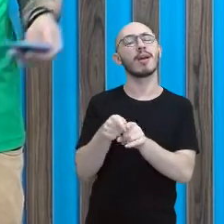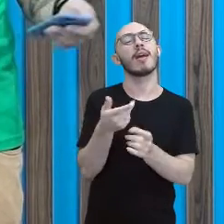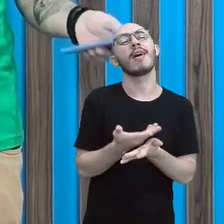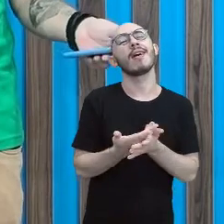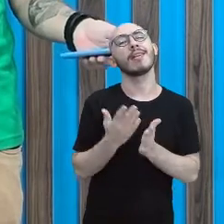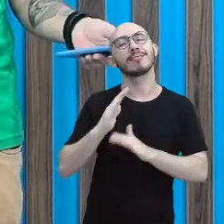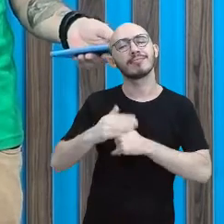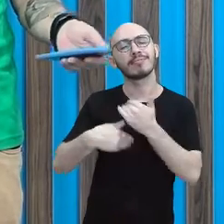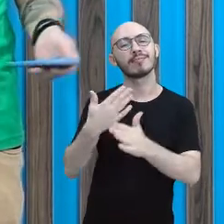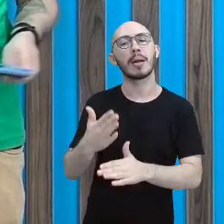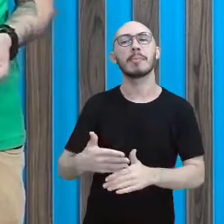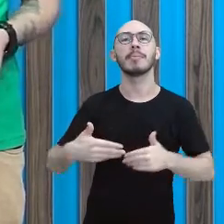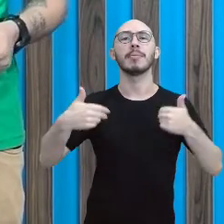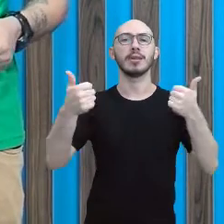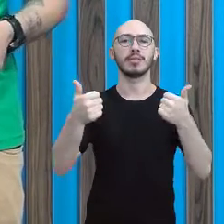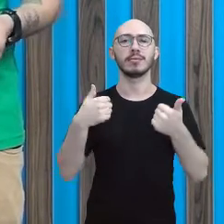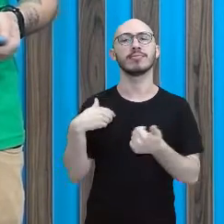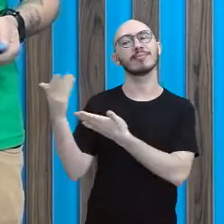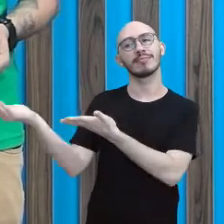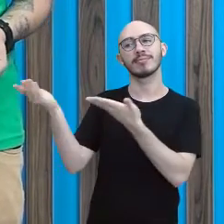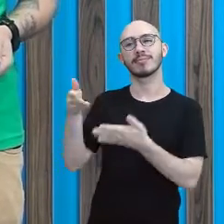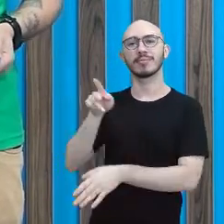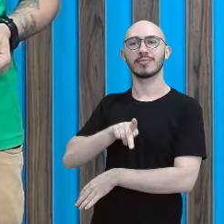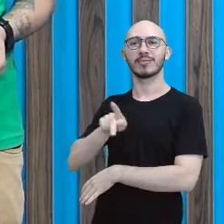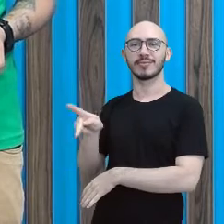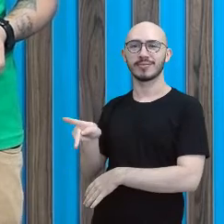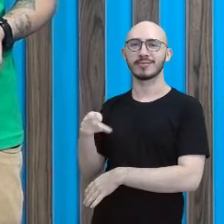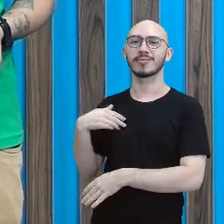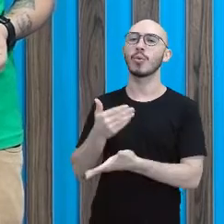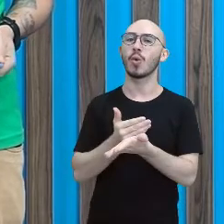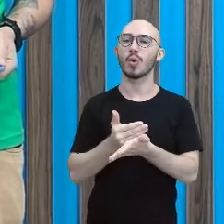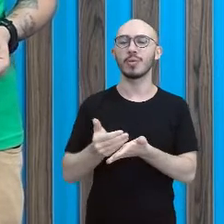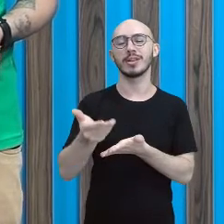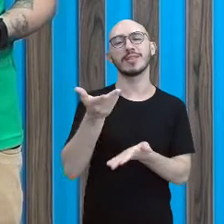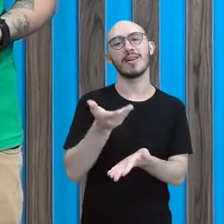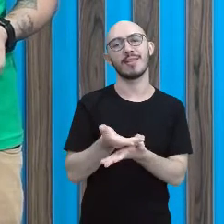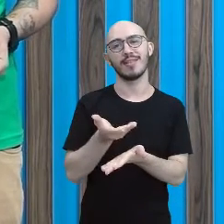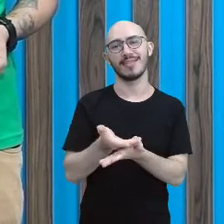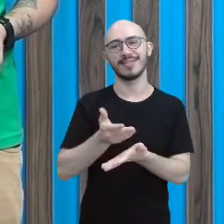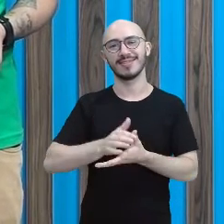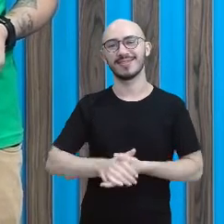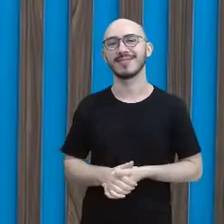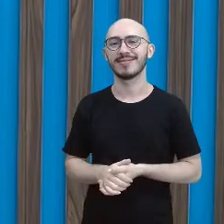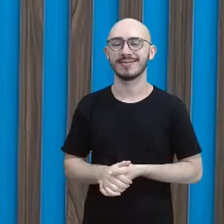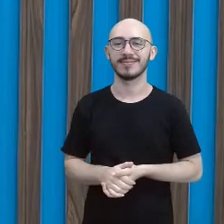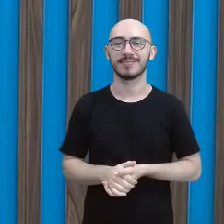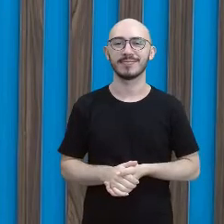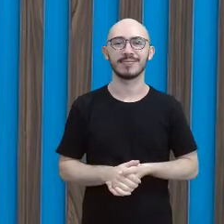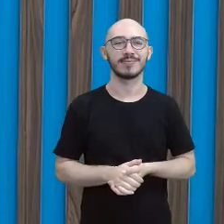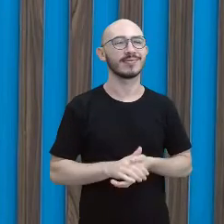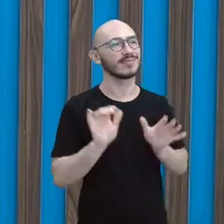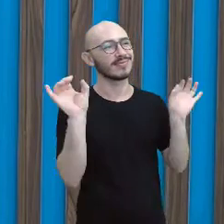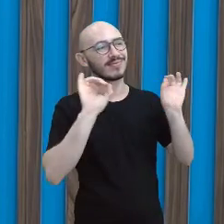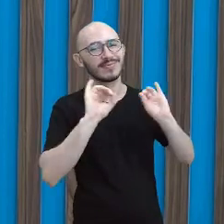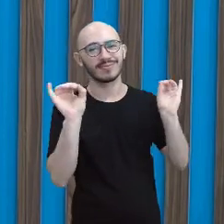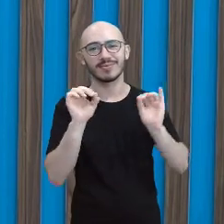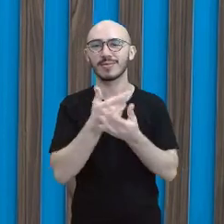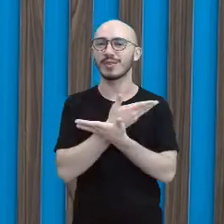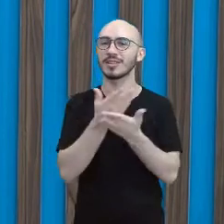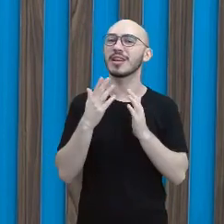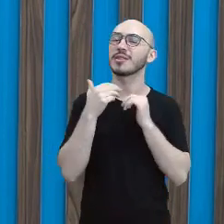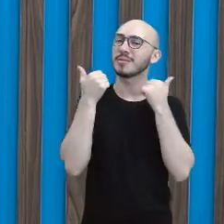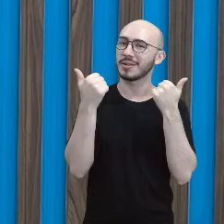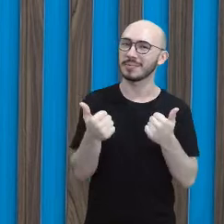bom? Vou passar para a professora Briane para ela fazer as considerações iniciais para a gente iniciar a aula. Vai lá, Briane. Olá, pessoal, tudo